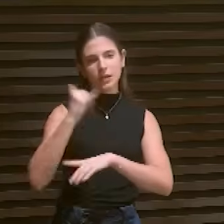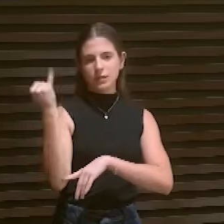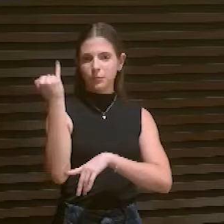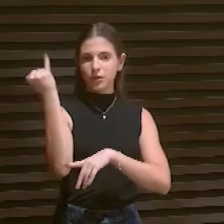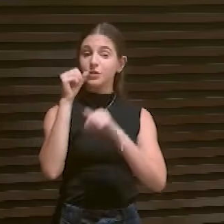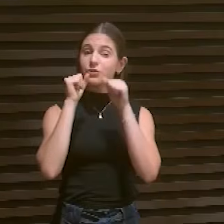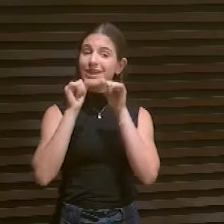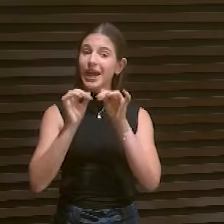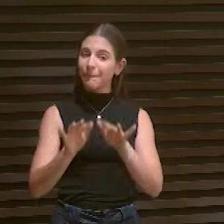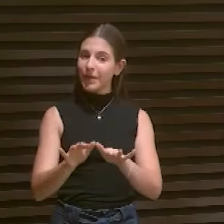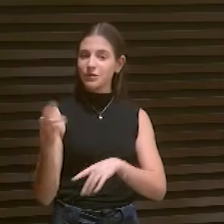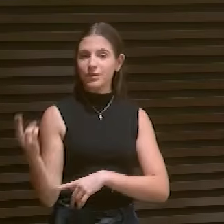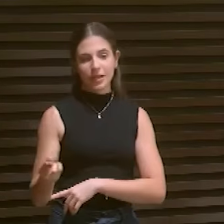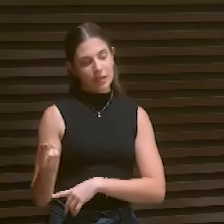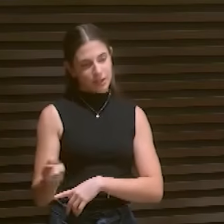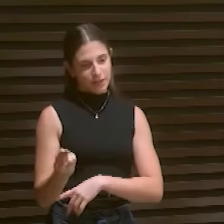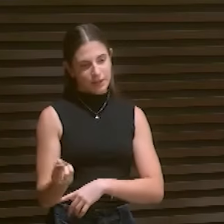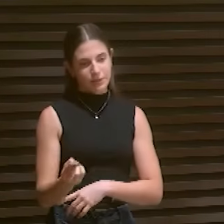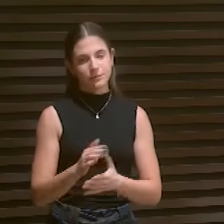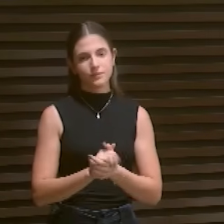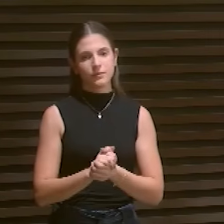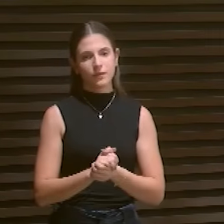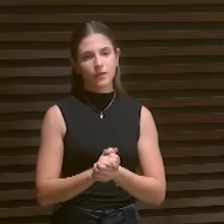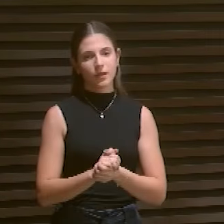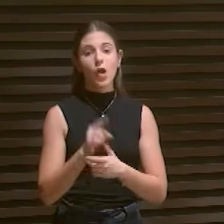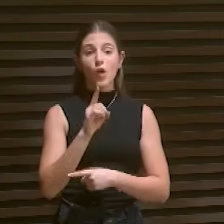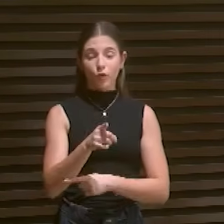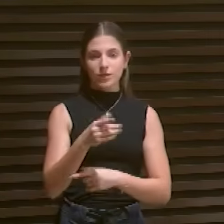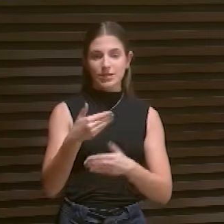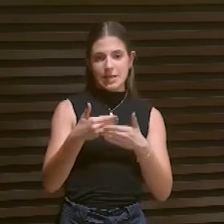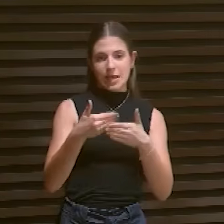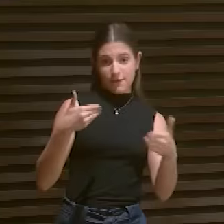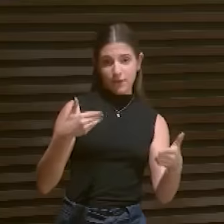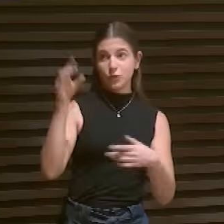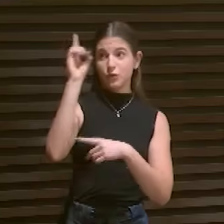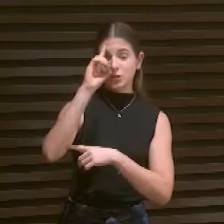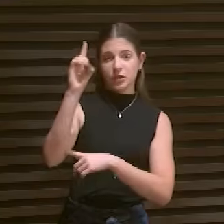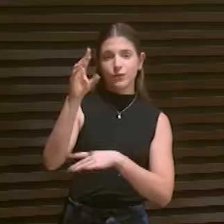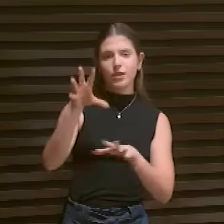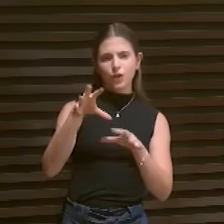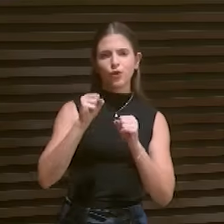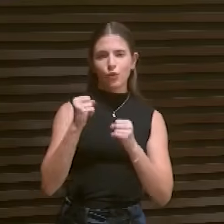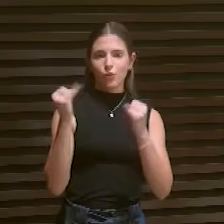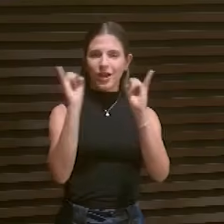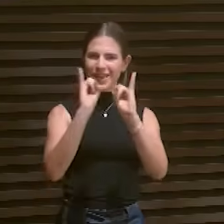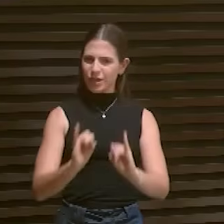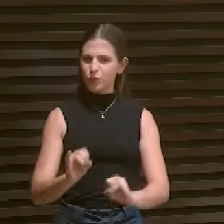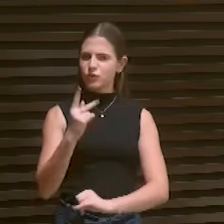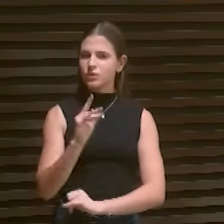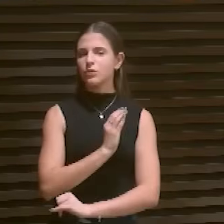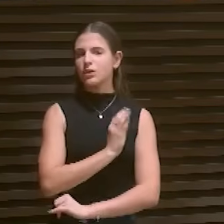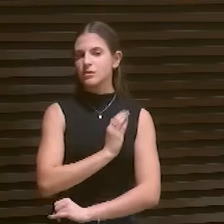da eternidade? Você se afastou de Deus e adotou ídolos em seu coração?